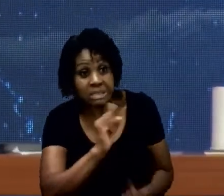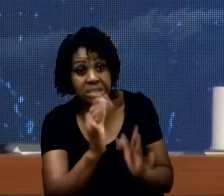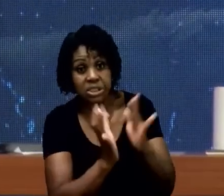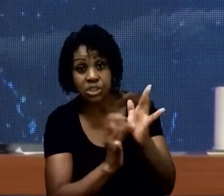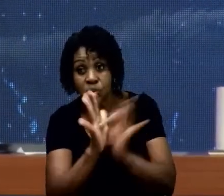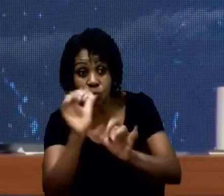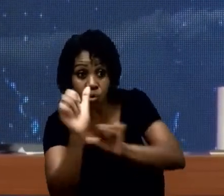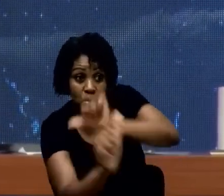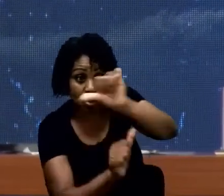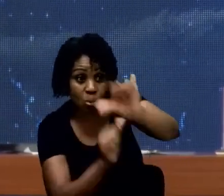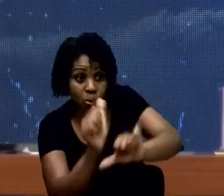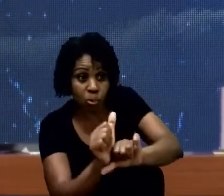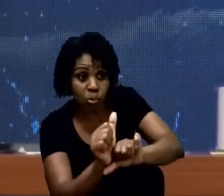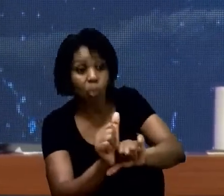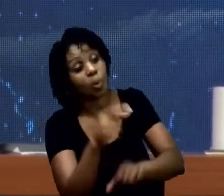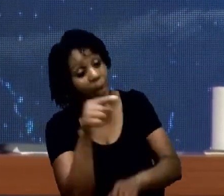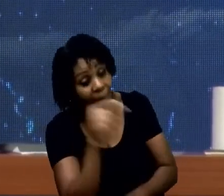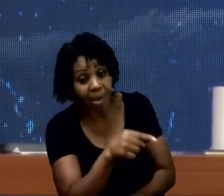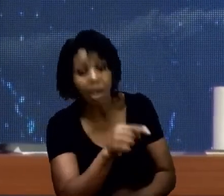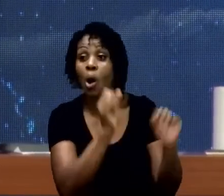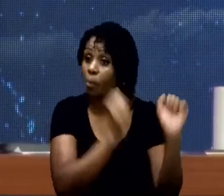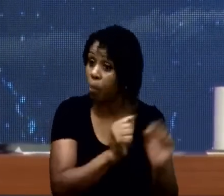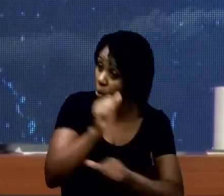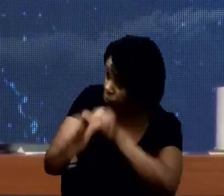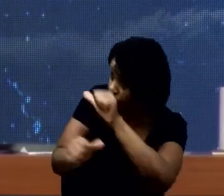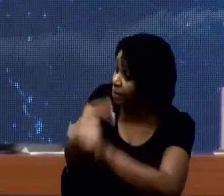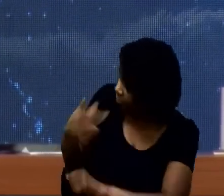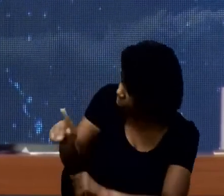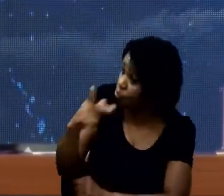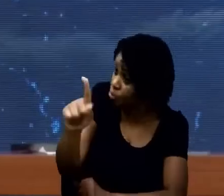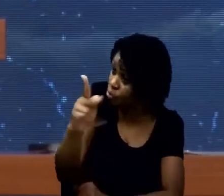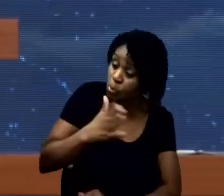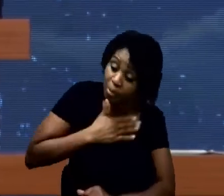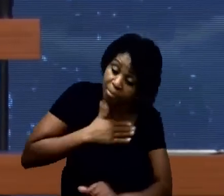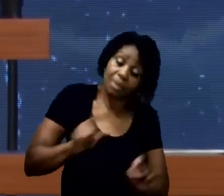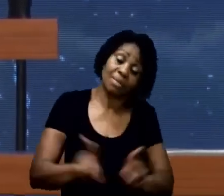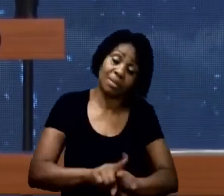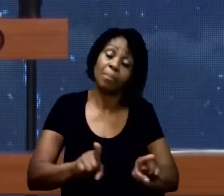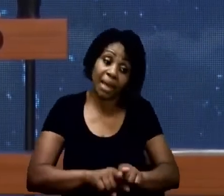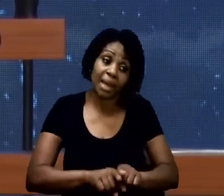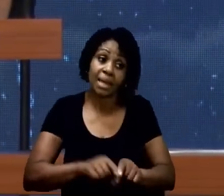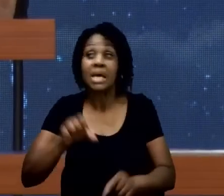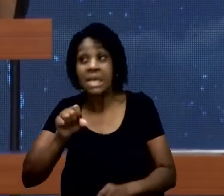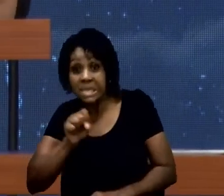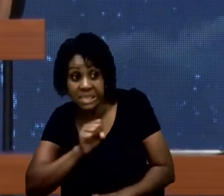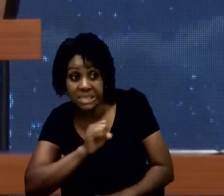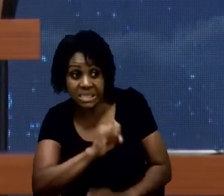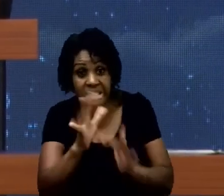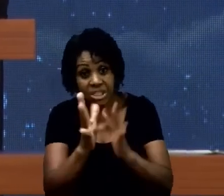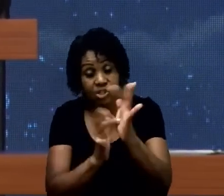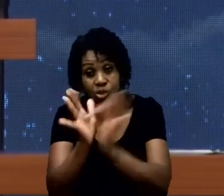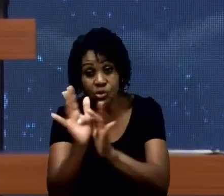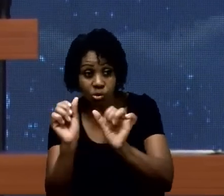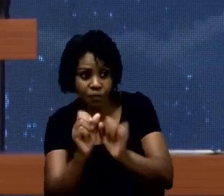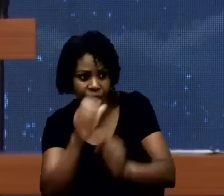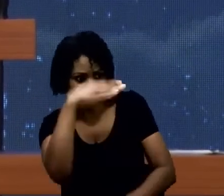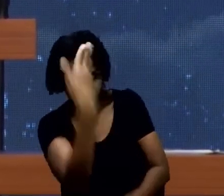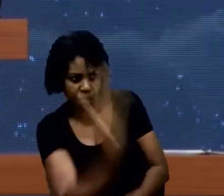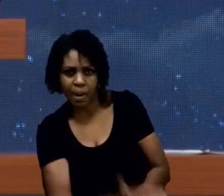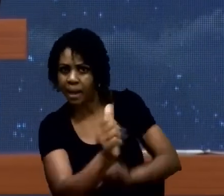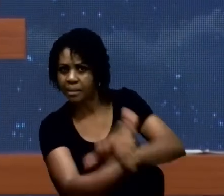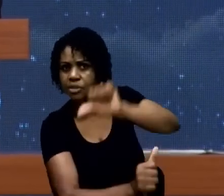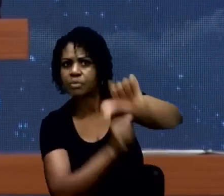com a vida dele. Ele pode fazer isso na tua vida. Na tua vida. Na tua vida. Na minha vida. Se ele fez isso na vida do